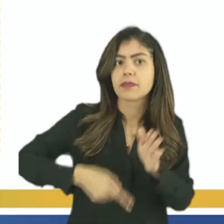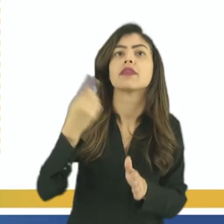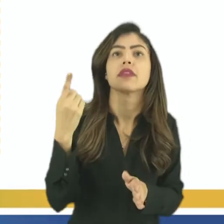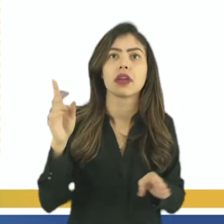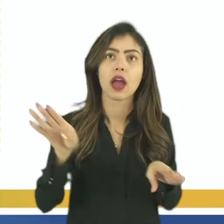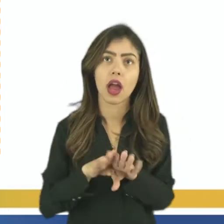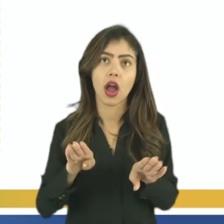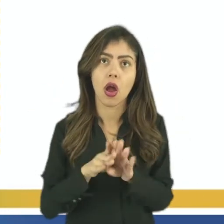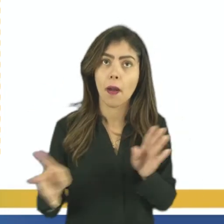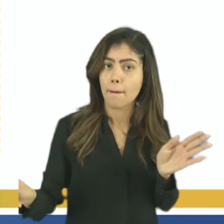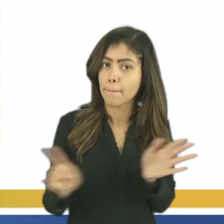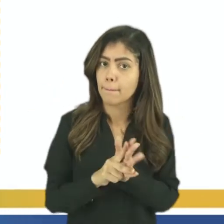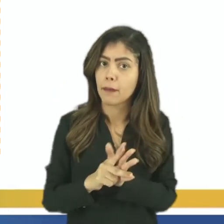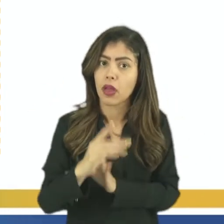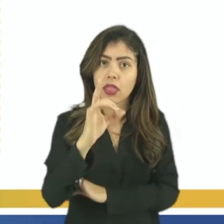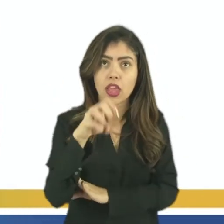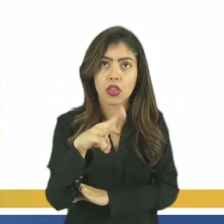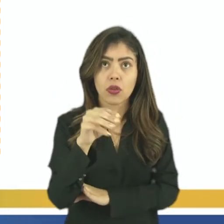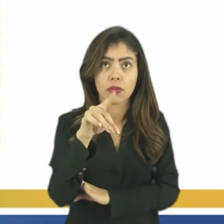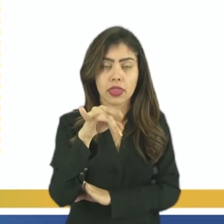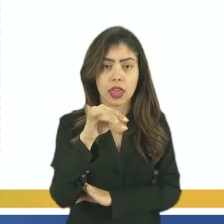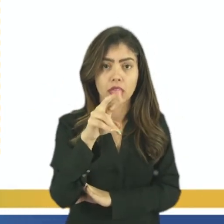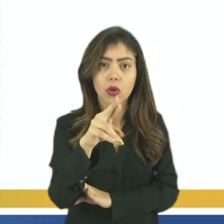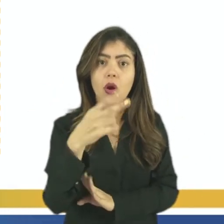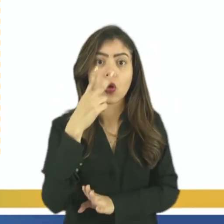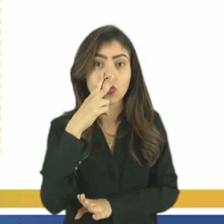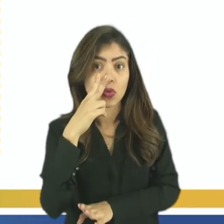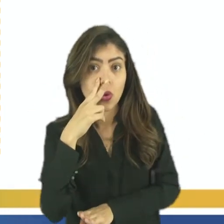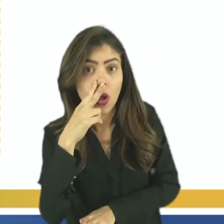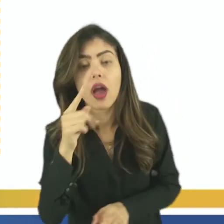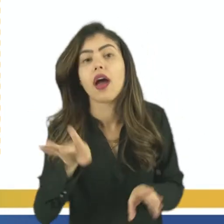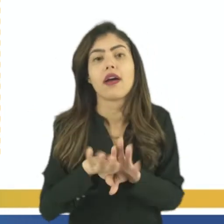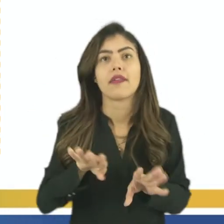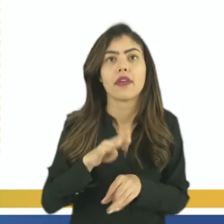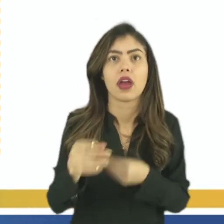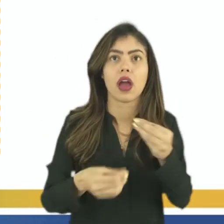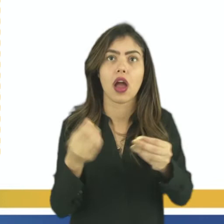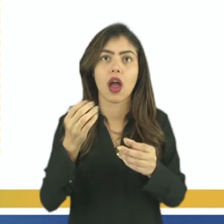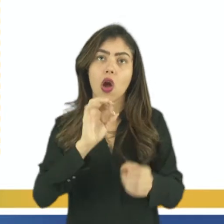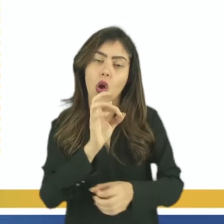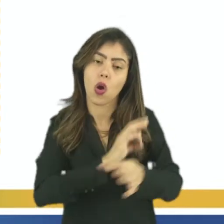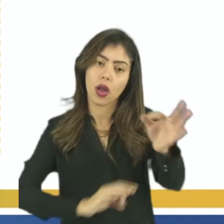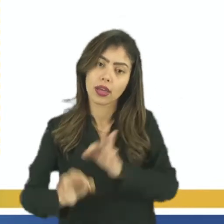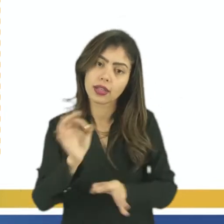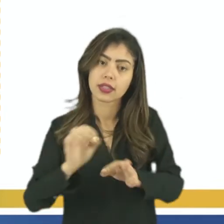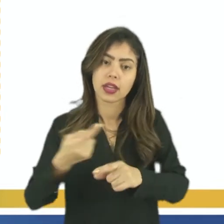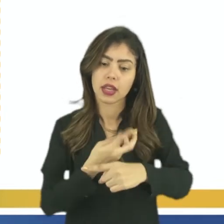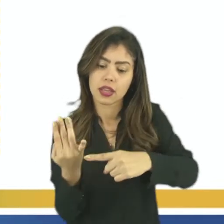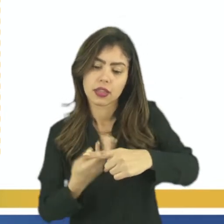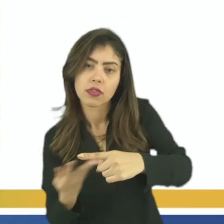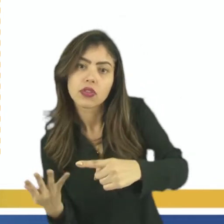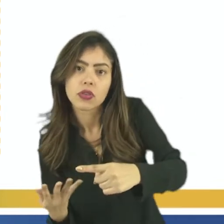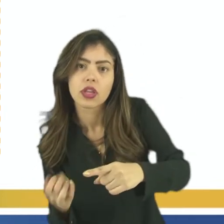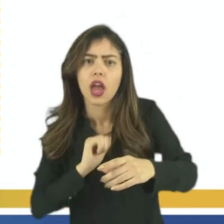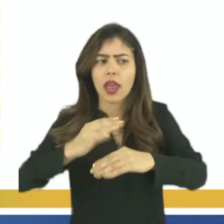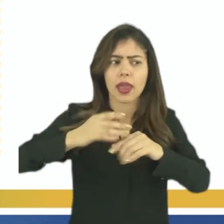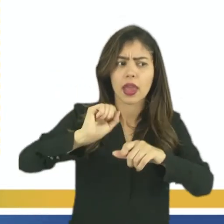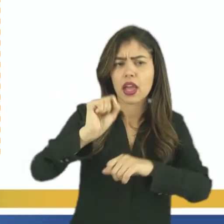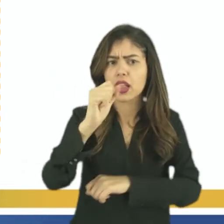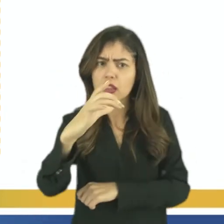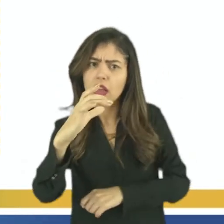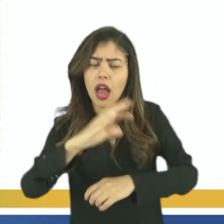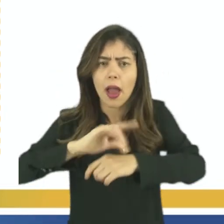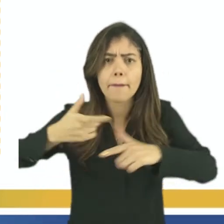primeiras com mesmo denominador basta a gente olhar os numeradores para ordenar as frações ou seja classificar que é